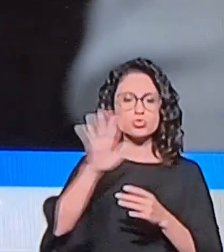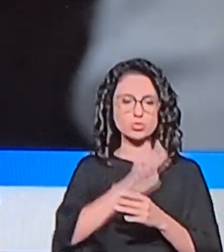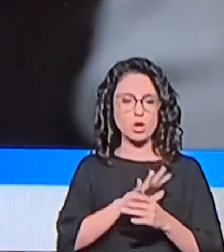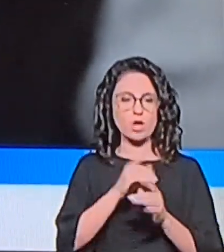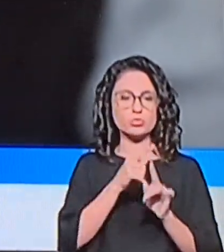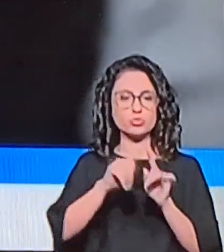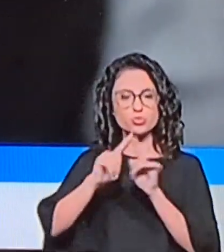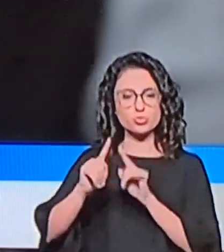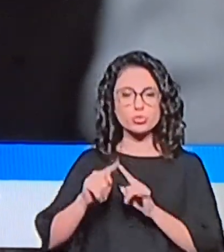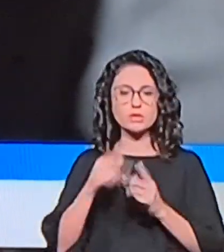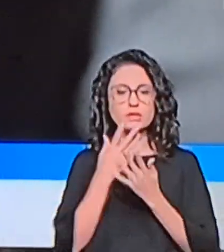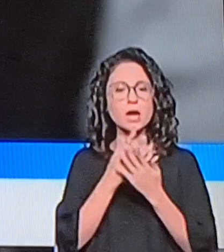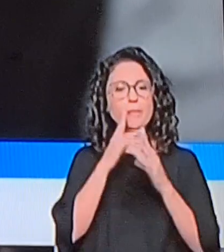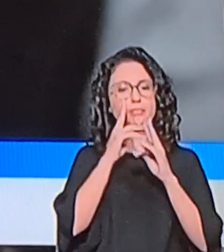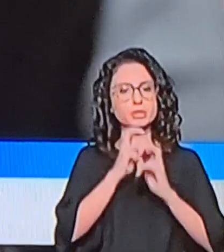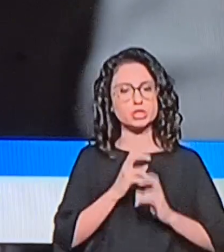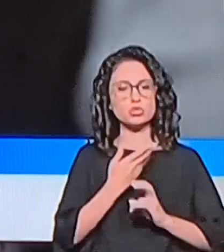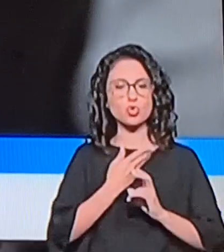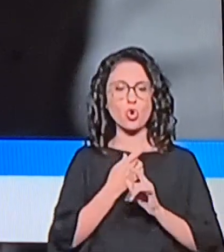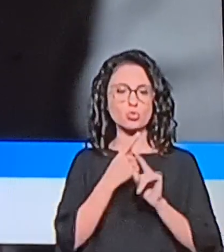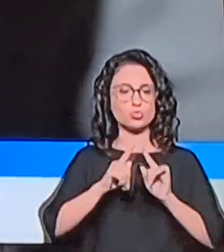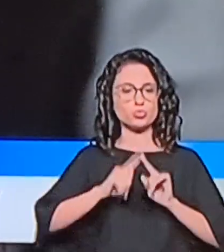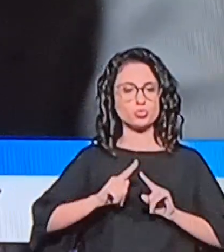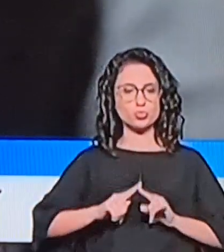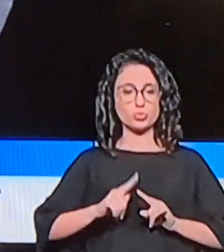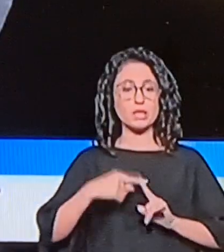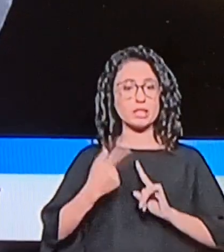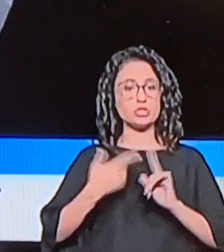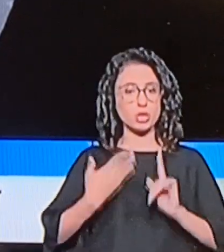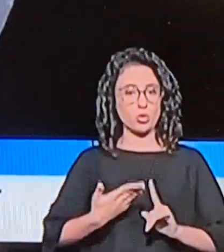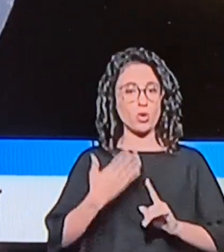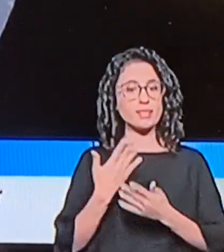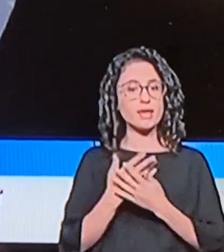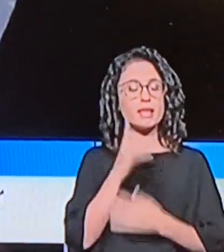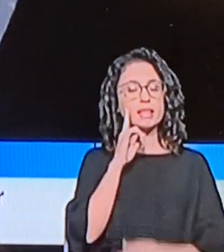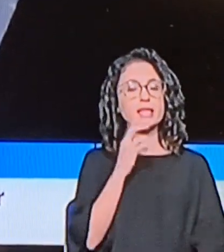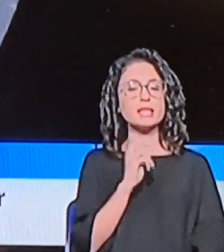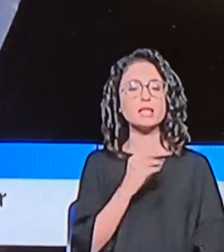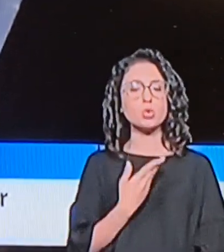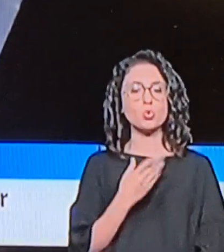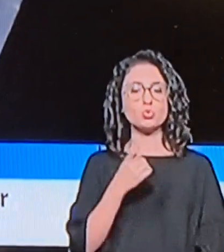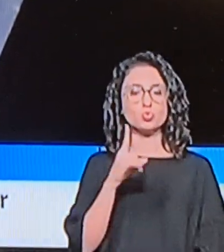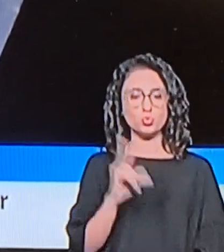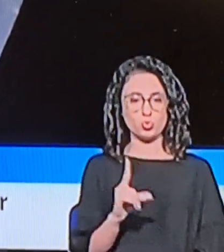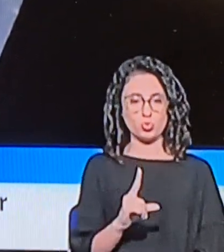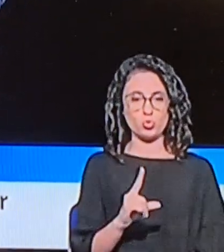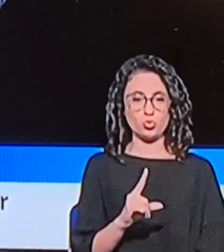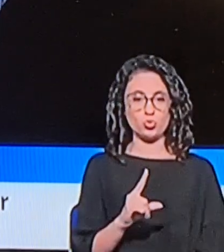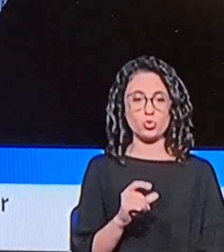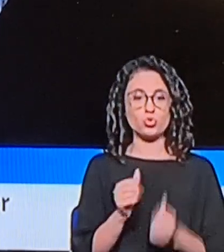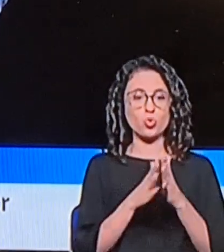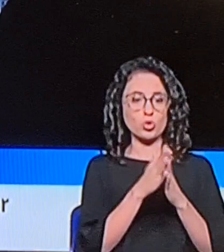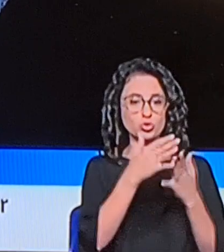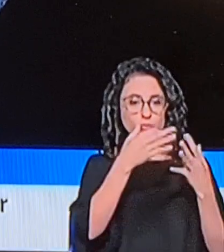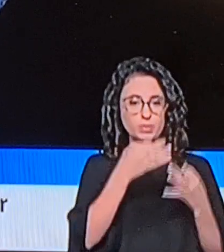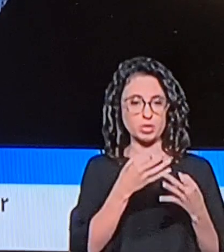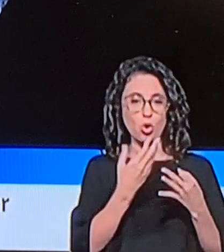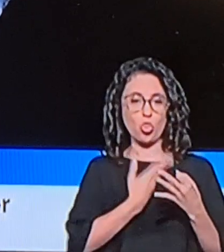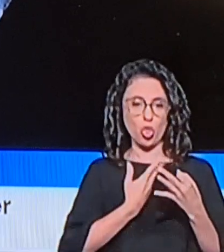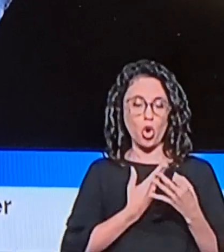de diferentes substâncias. Este ano, até 31 de julho, de entre todas as confirmações a novas